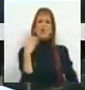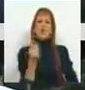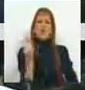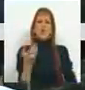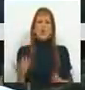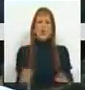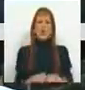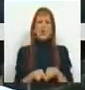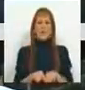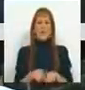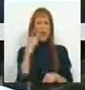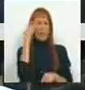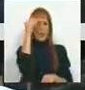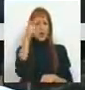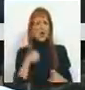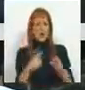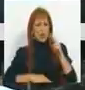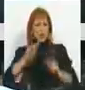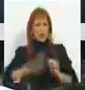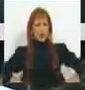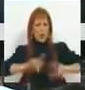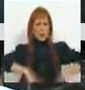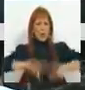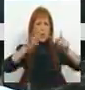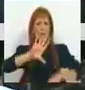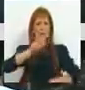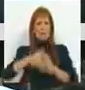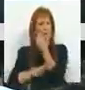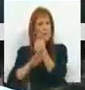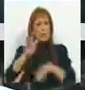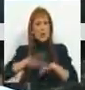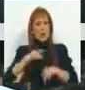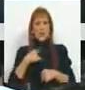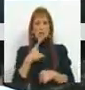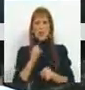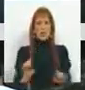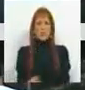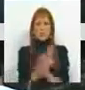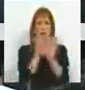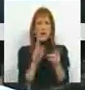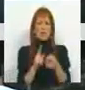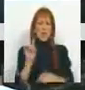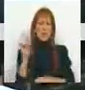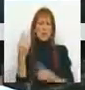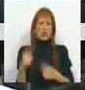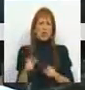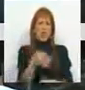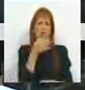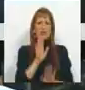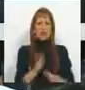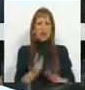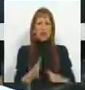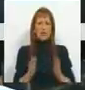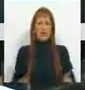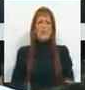jovens e é com o seu futuro que construímos o progresso do país. Por isso, pergunto muito concretamente, e apesar de já ter abordado a